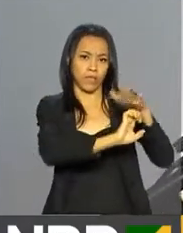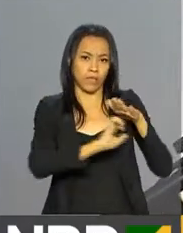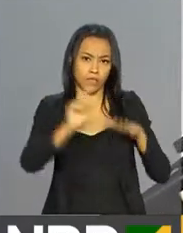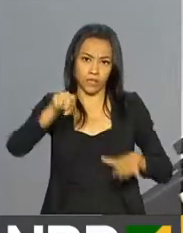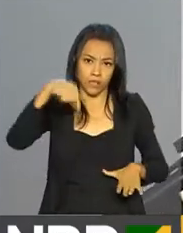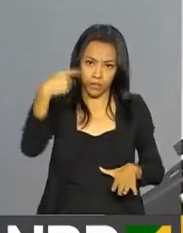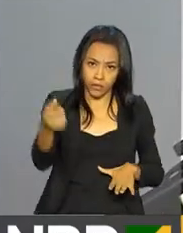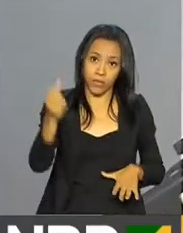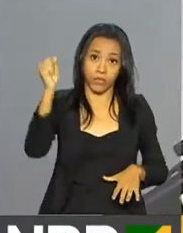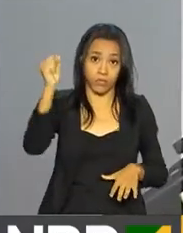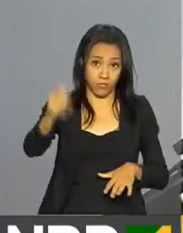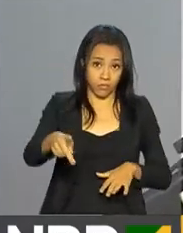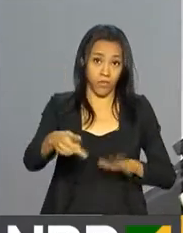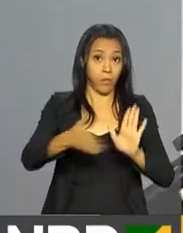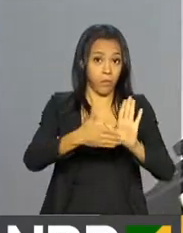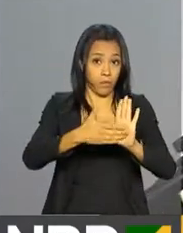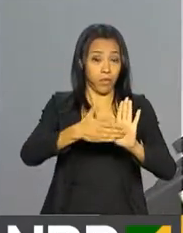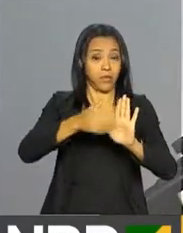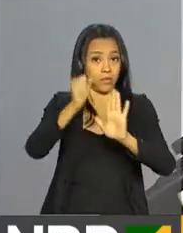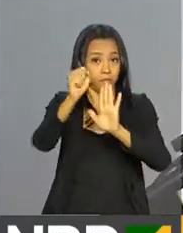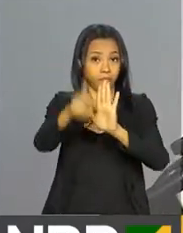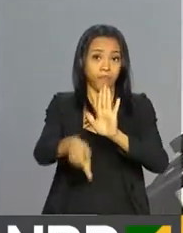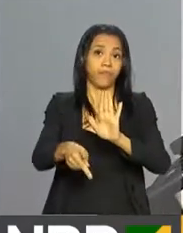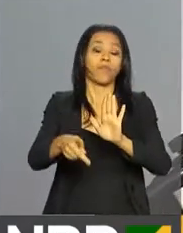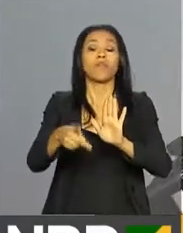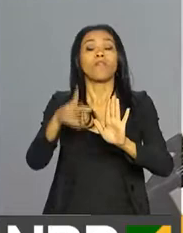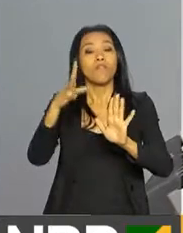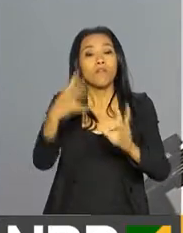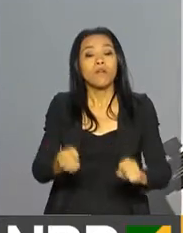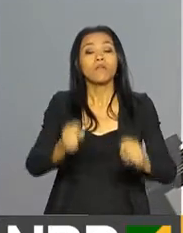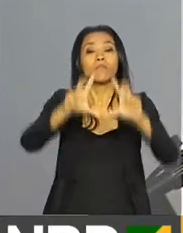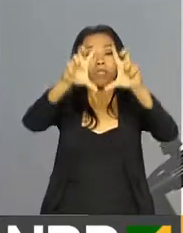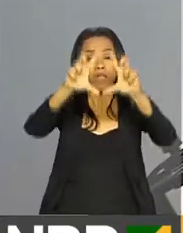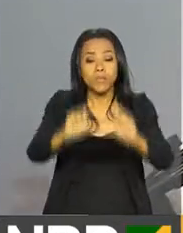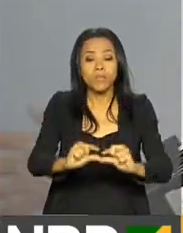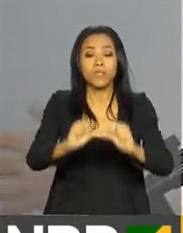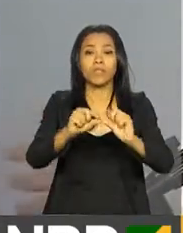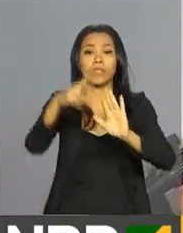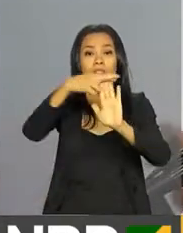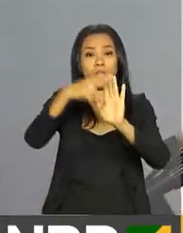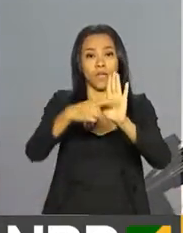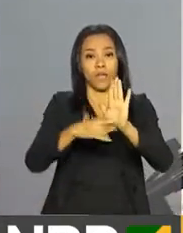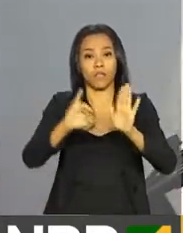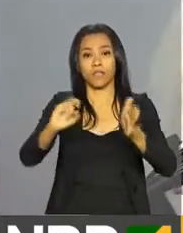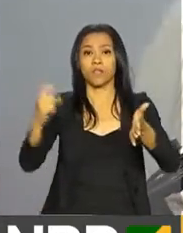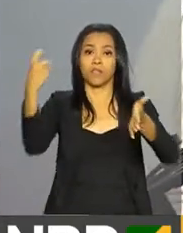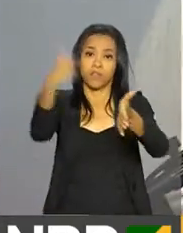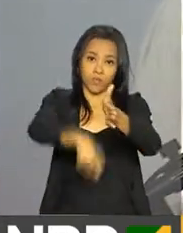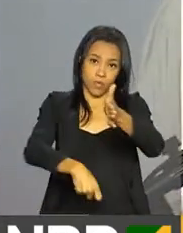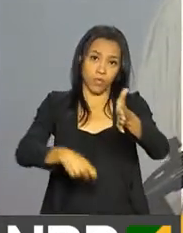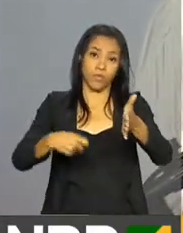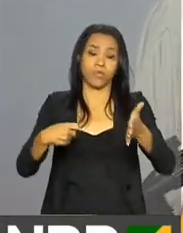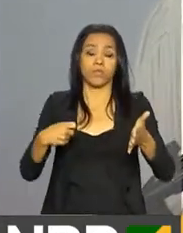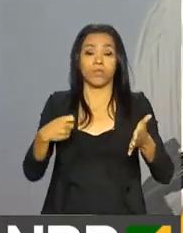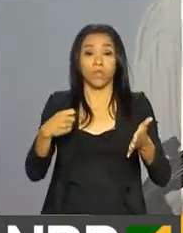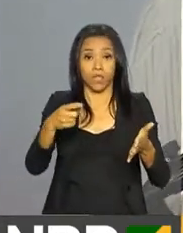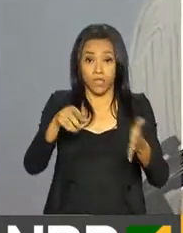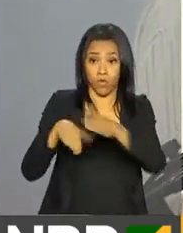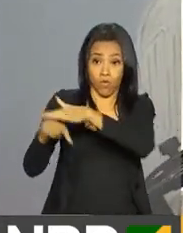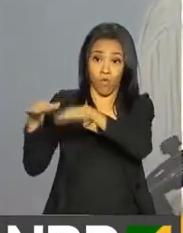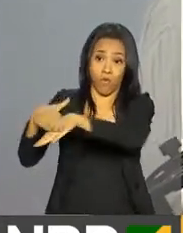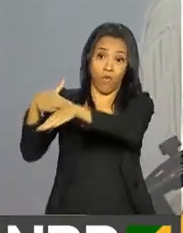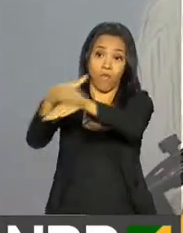previdência nós vamos fazer uma simplificação tributária no país o ganso empresários empresários me dizem ele o